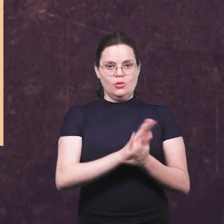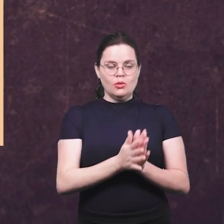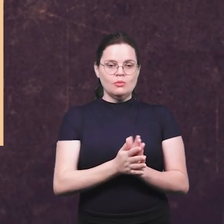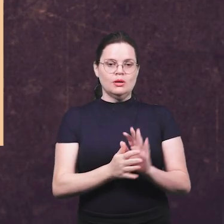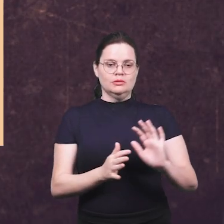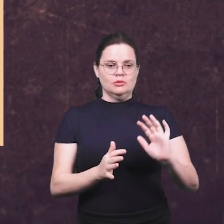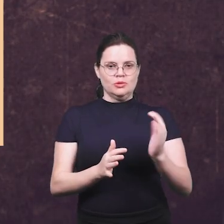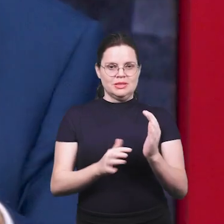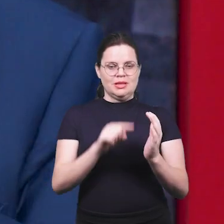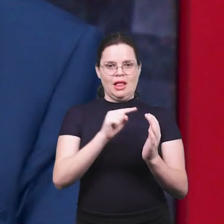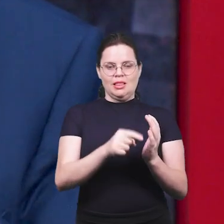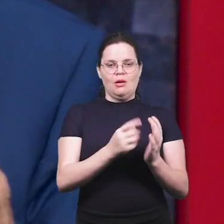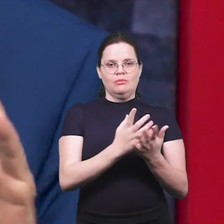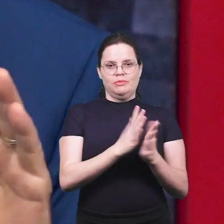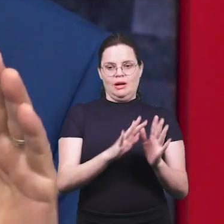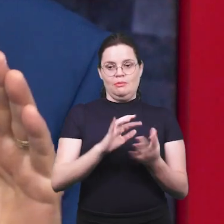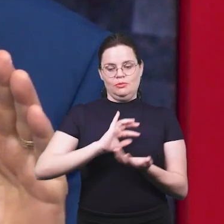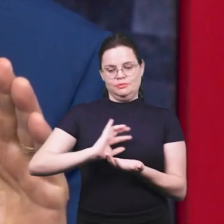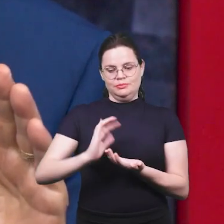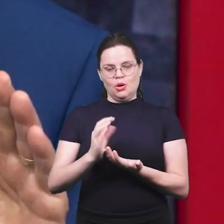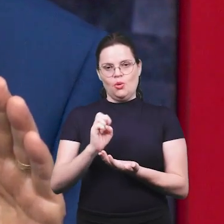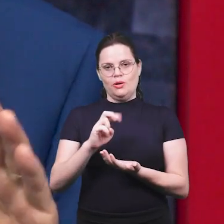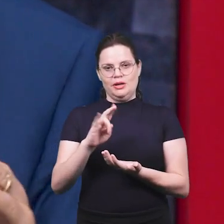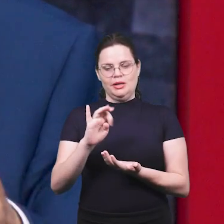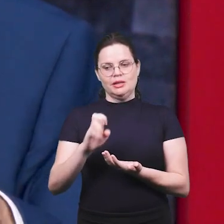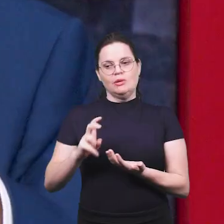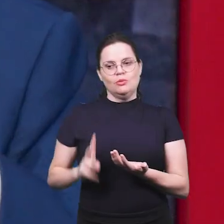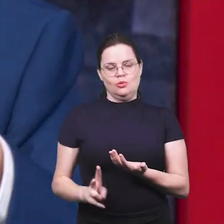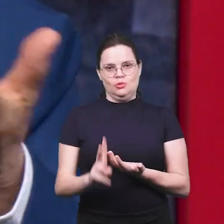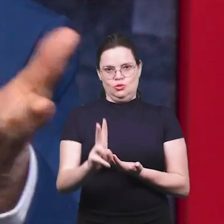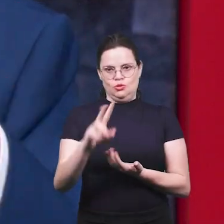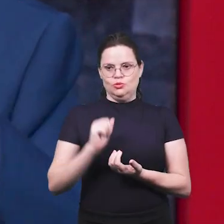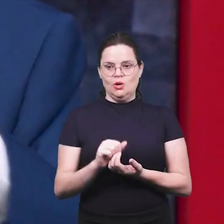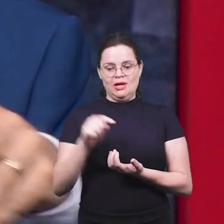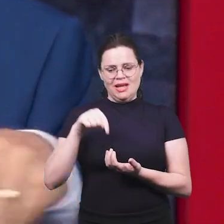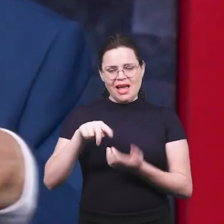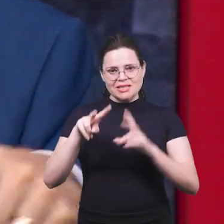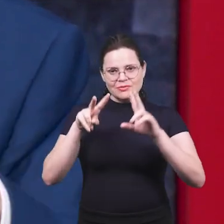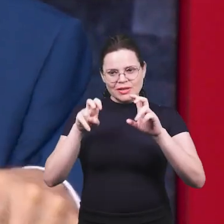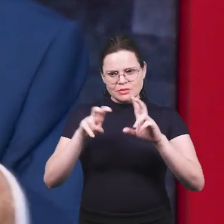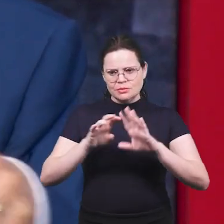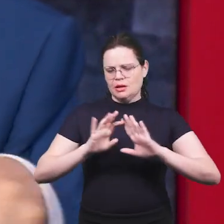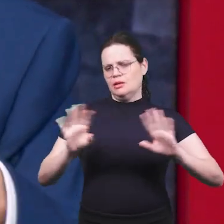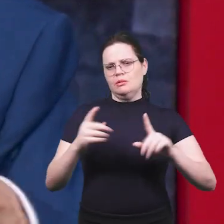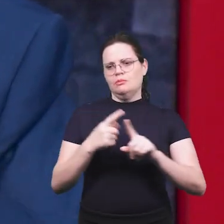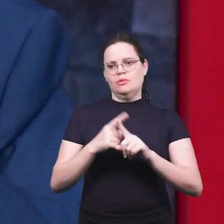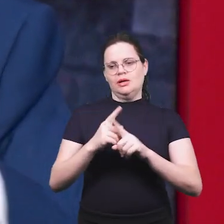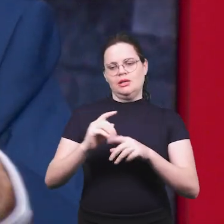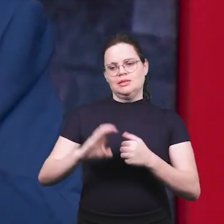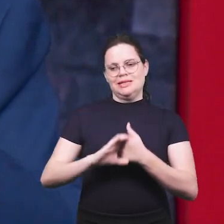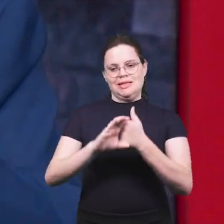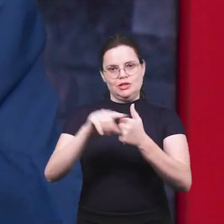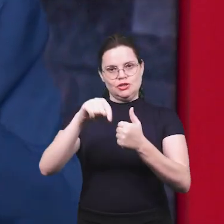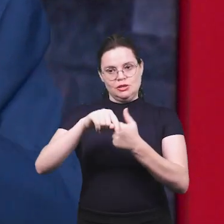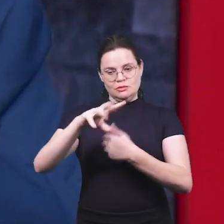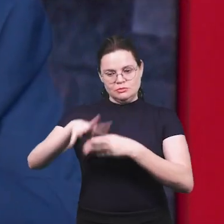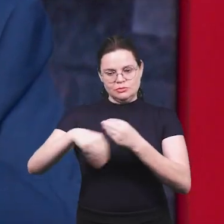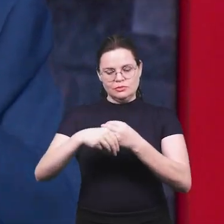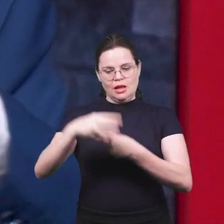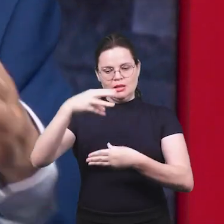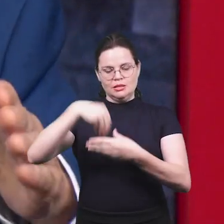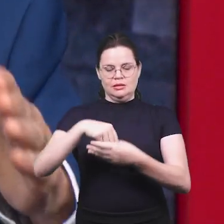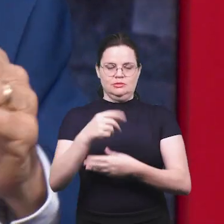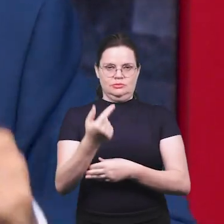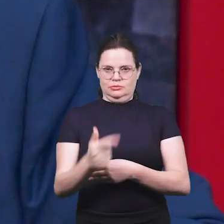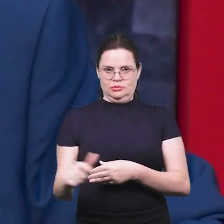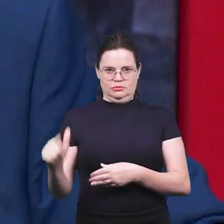oriental continuou, nós não vamos nos reportar a ela mais, porque não faz parte da história do cristianismo sobre o qual